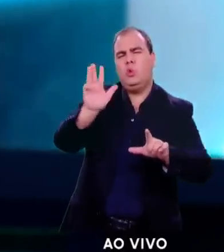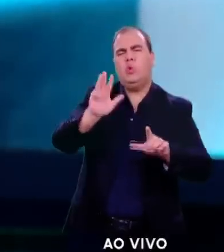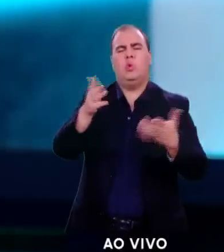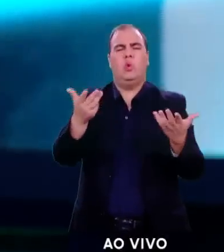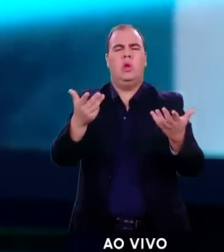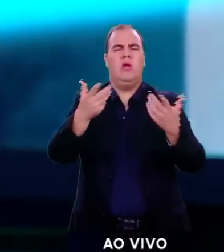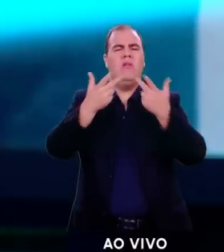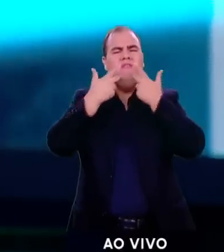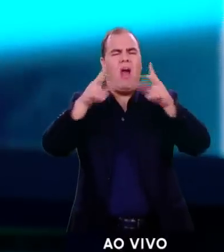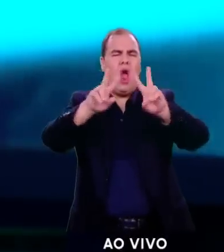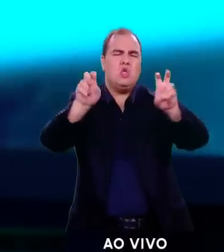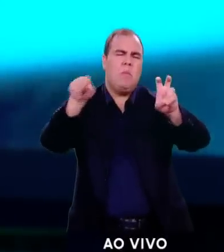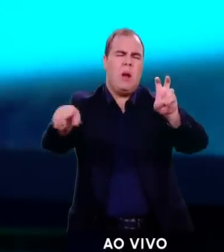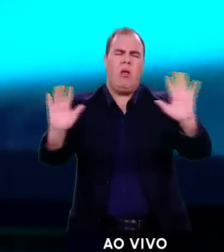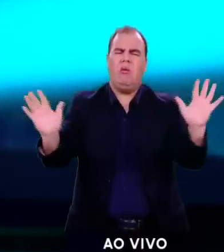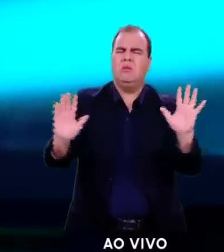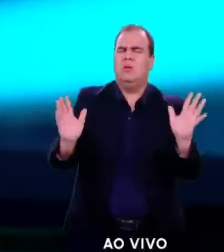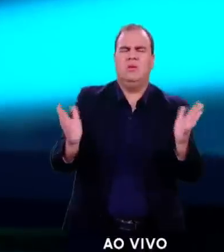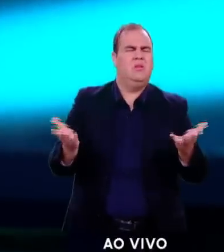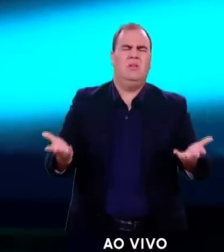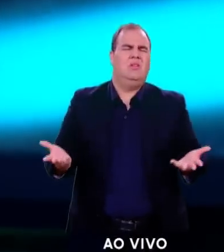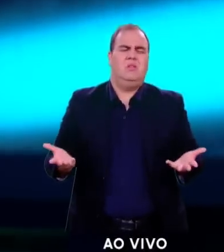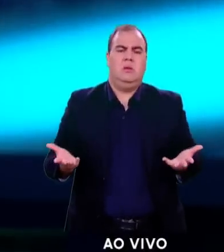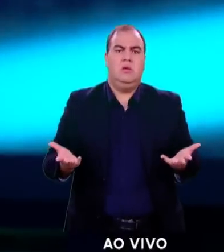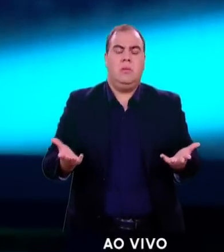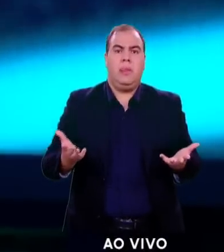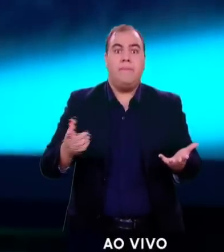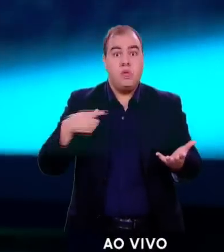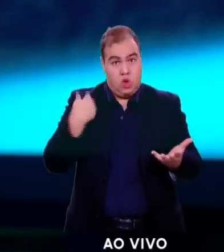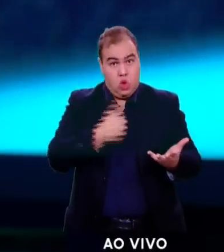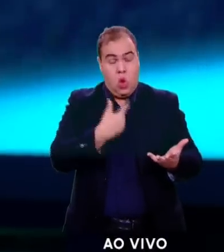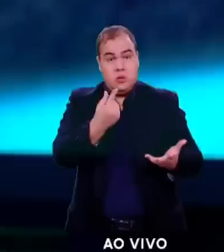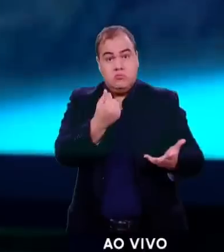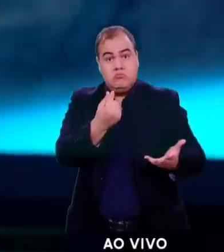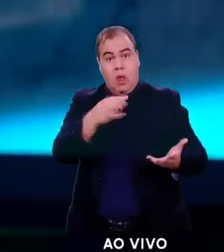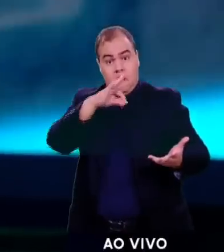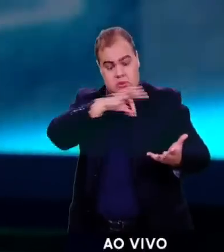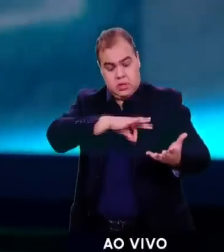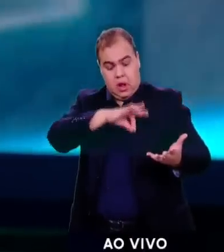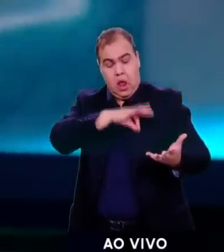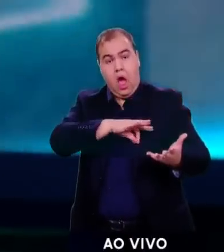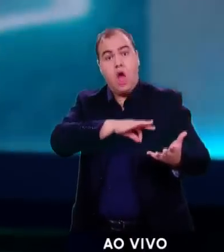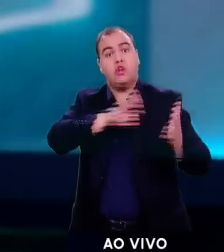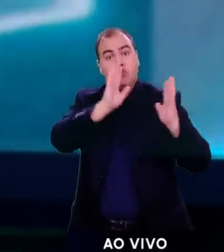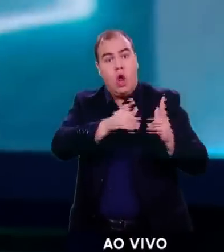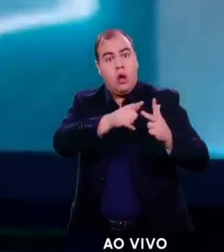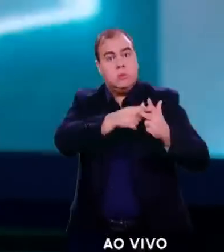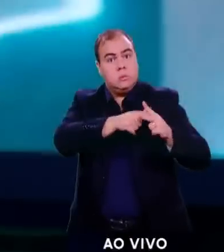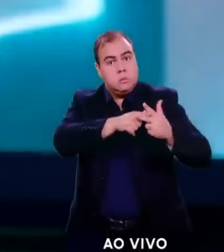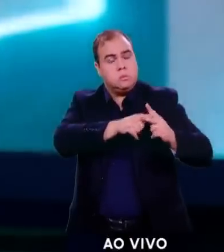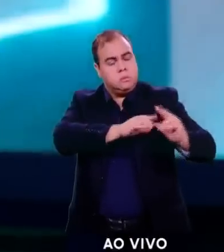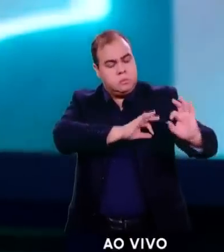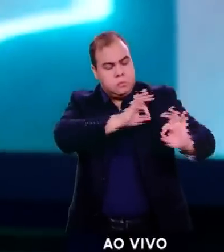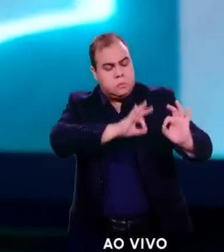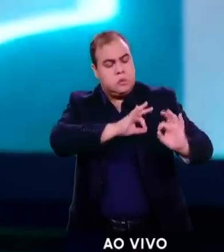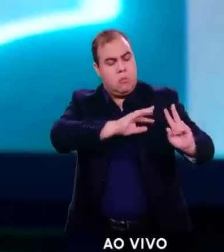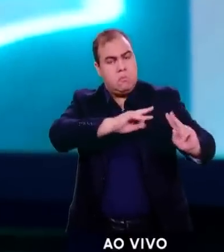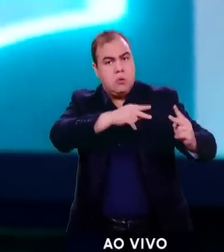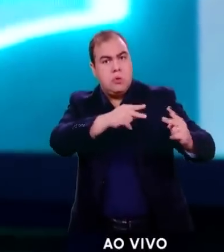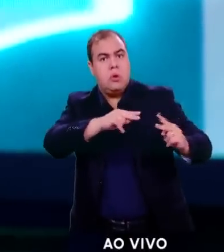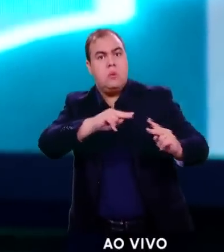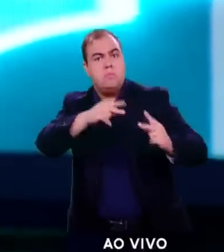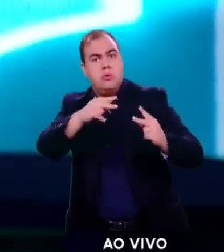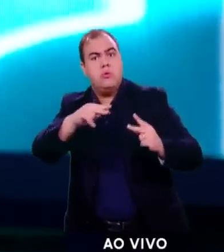assunto e nós temos concedido reajuste ao longo do meu mandato e com a história bem disse